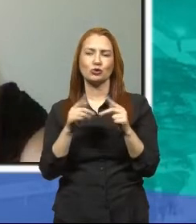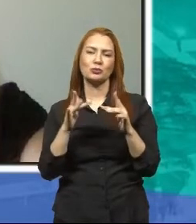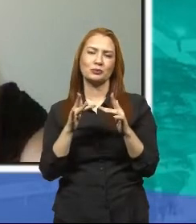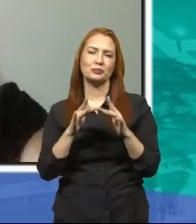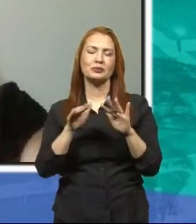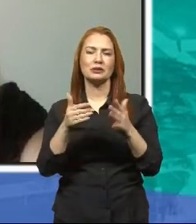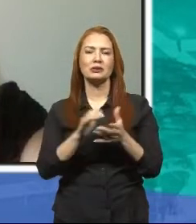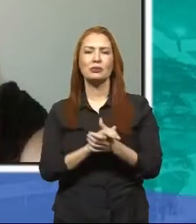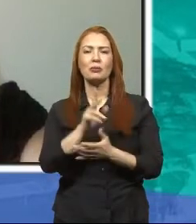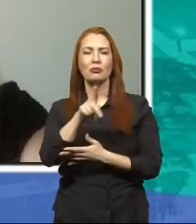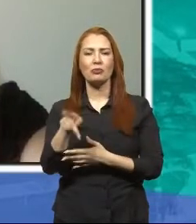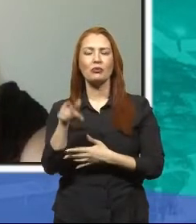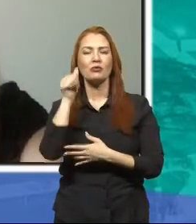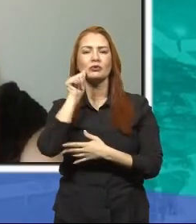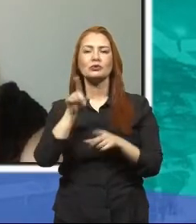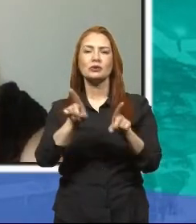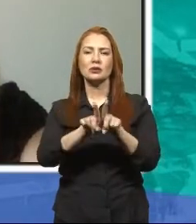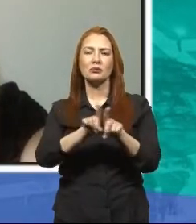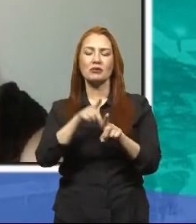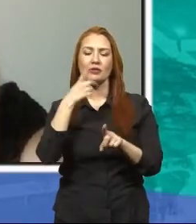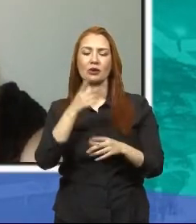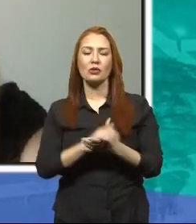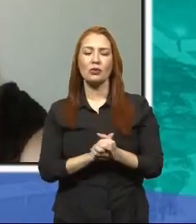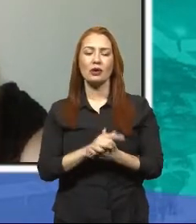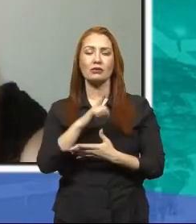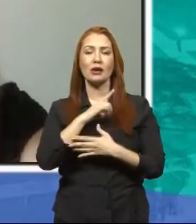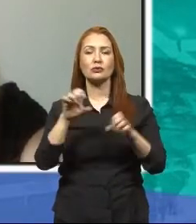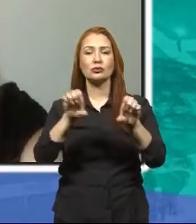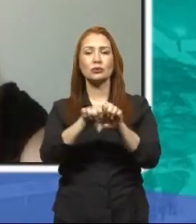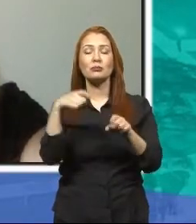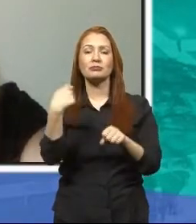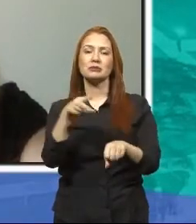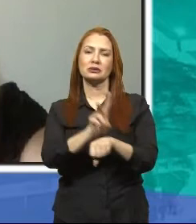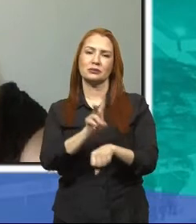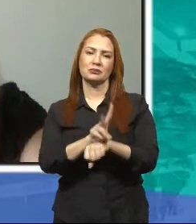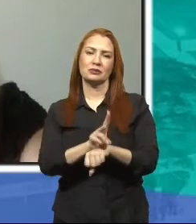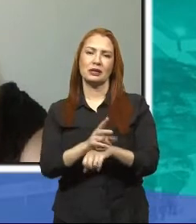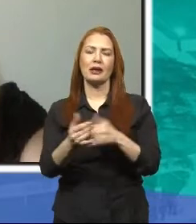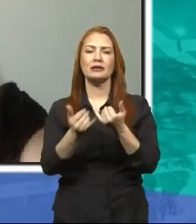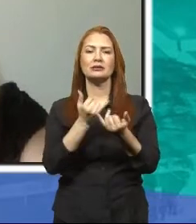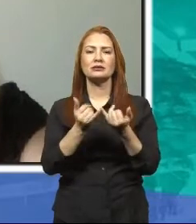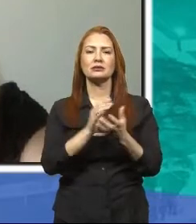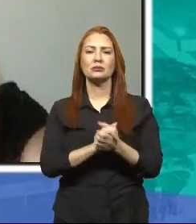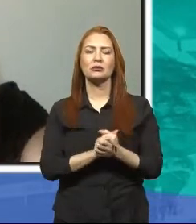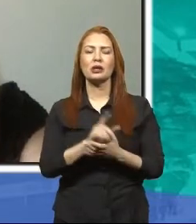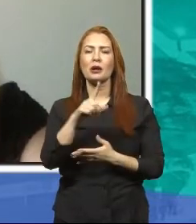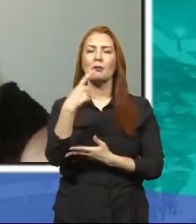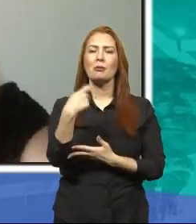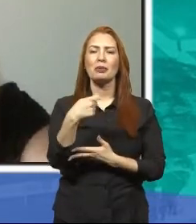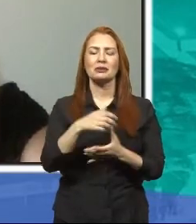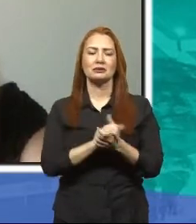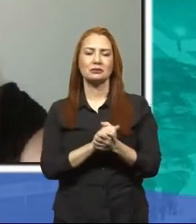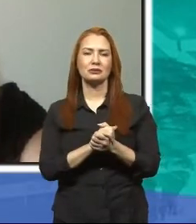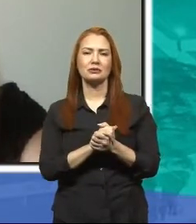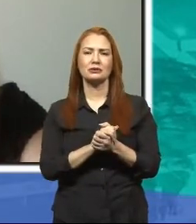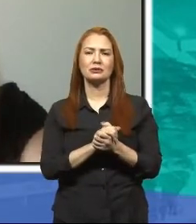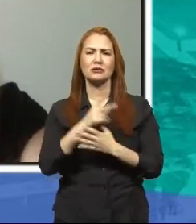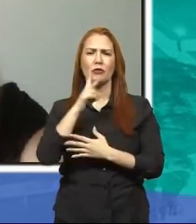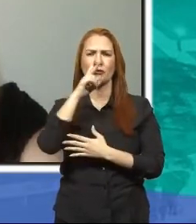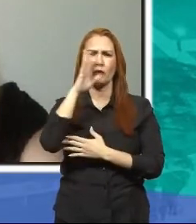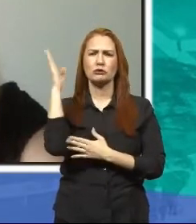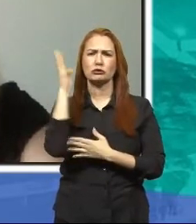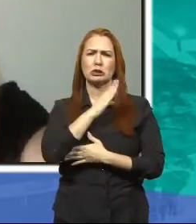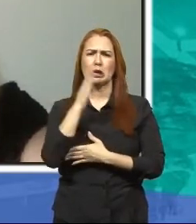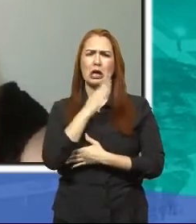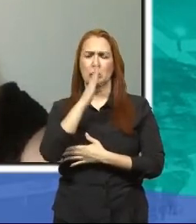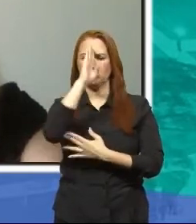também isso depende de infraestruturas que têm que ser preserváveis. Então, nós não precisamos usar canhão para matar mosca, nós vamos usar o 5G onde precisa, onde